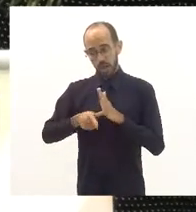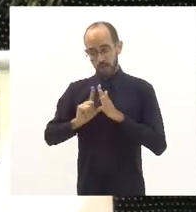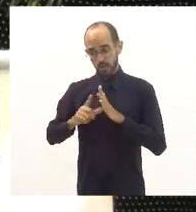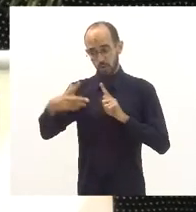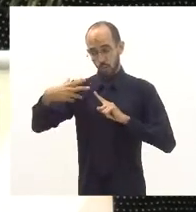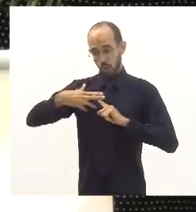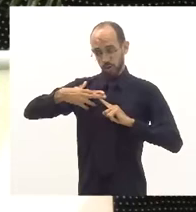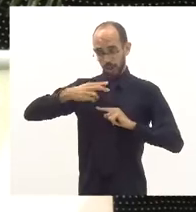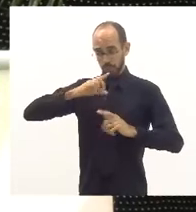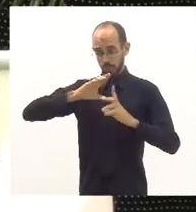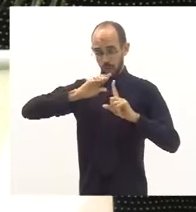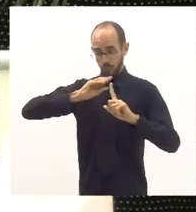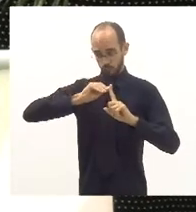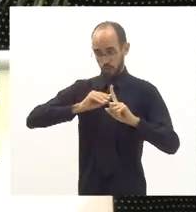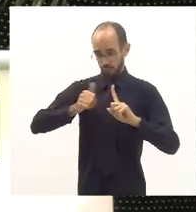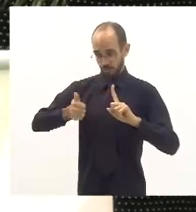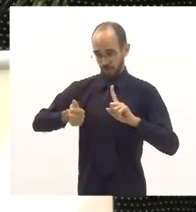microfone.